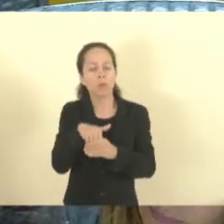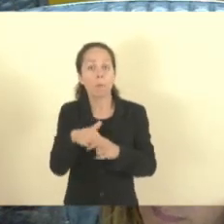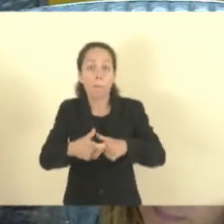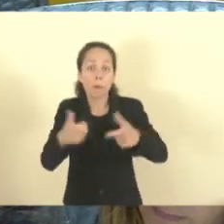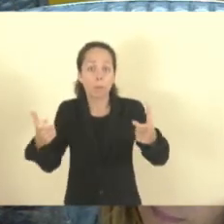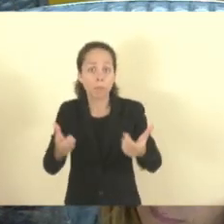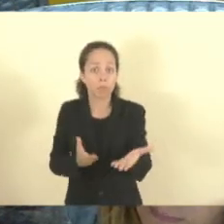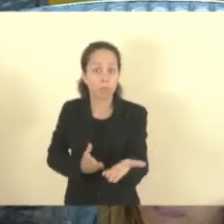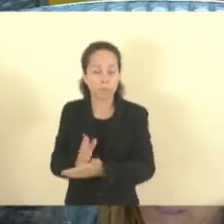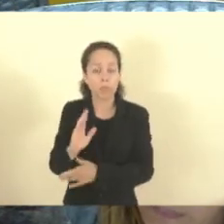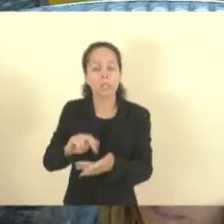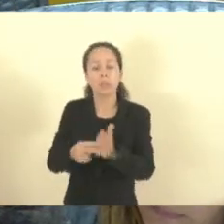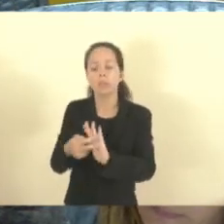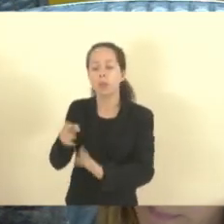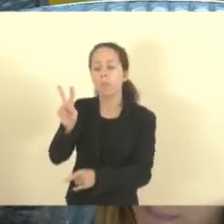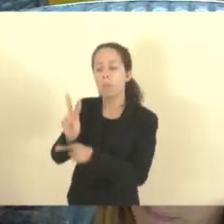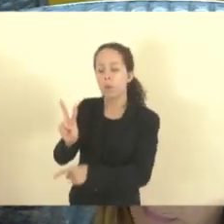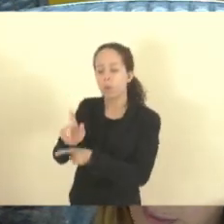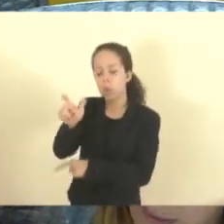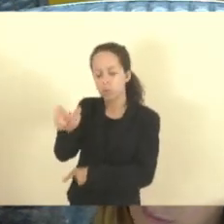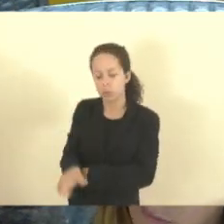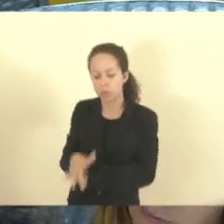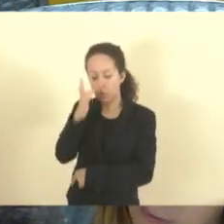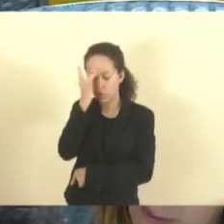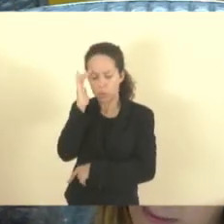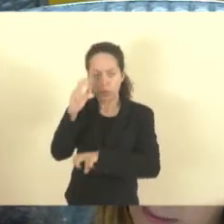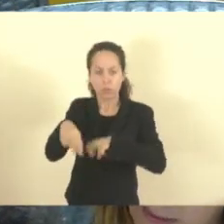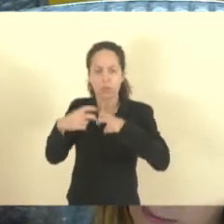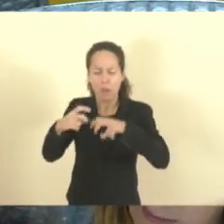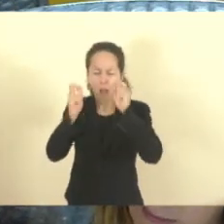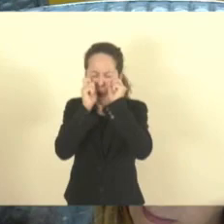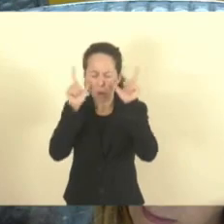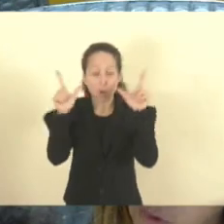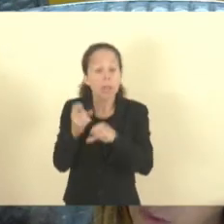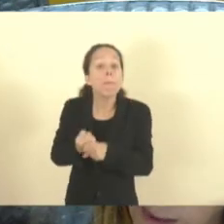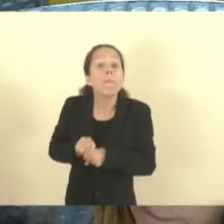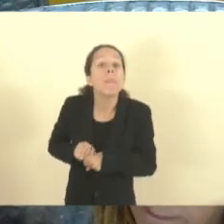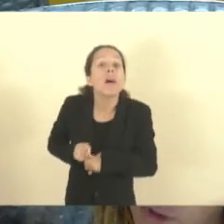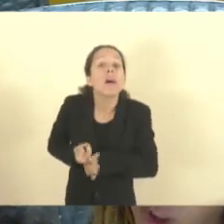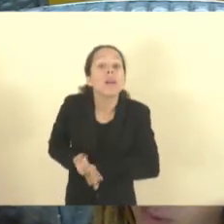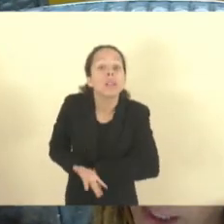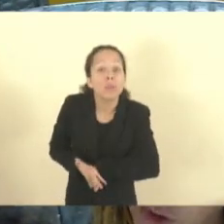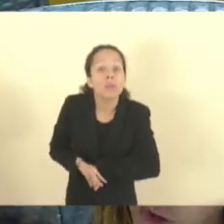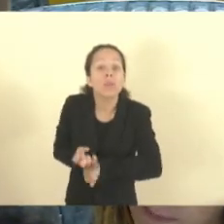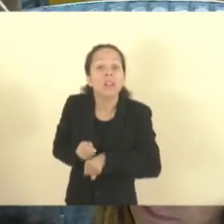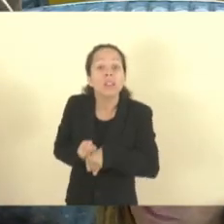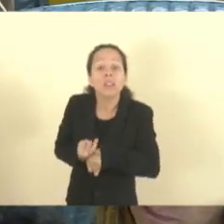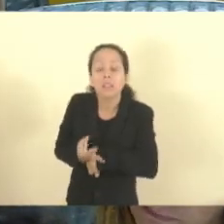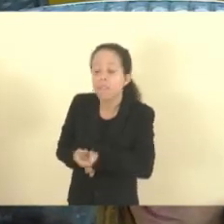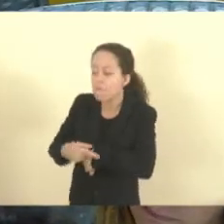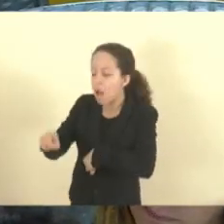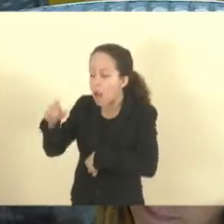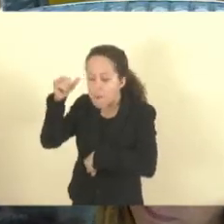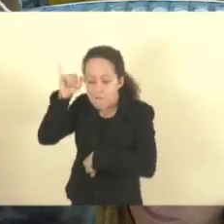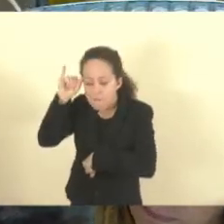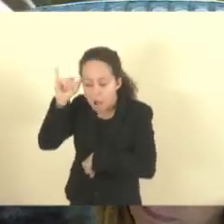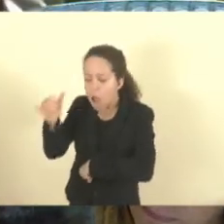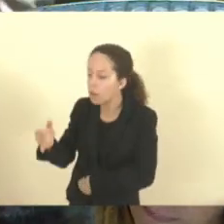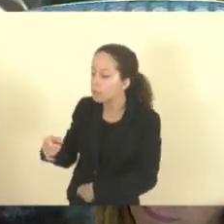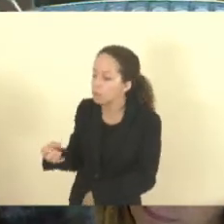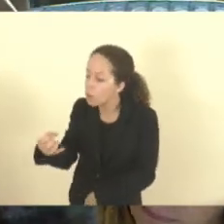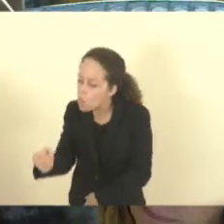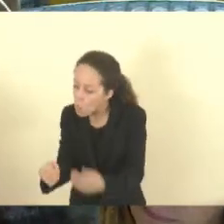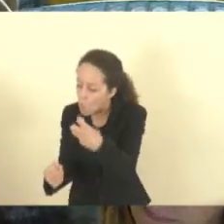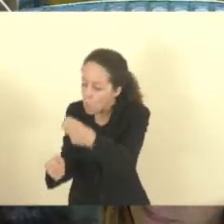produtor rural, aquele cidadão capixaba que levanta cedo de madrugada para ir tirar leite